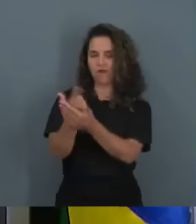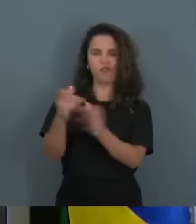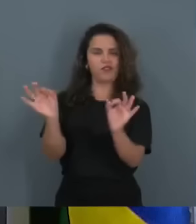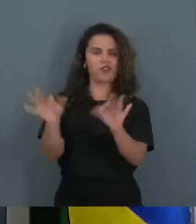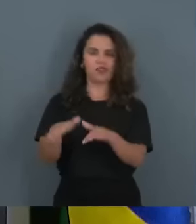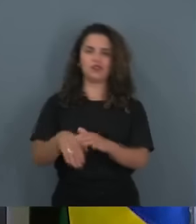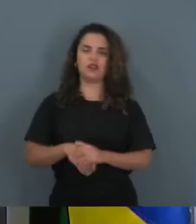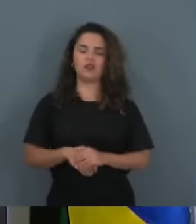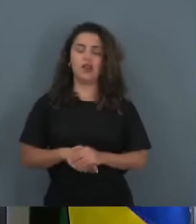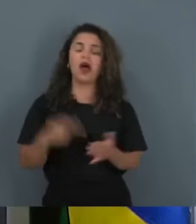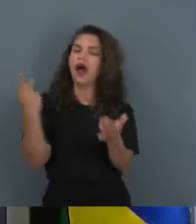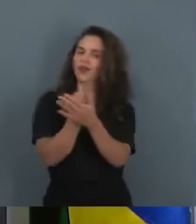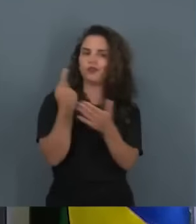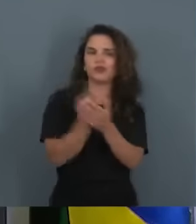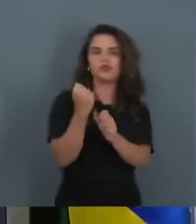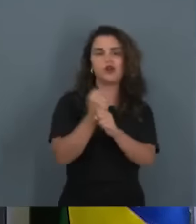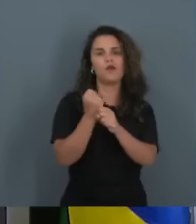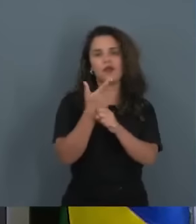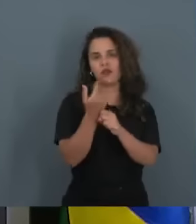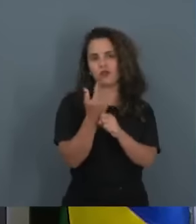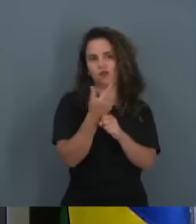de 2022.